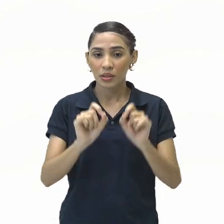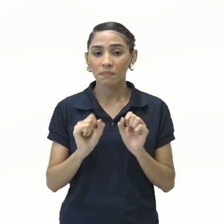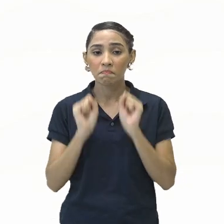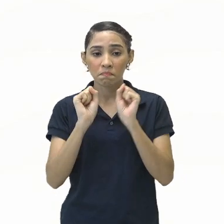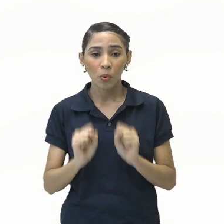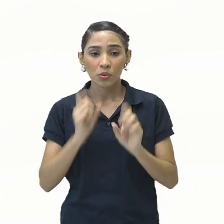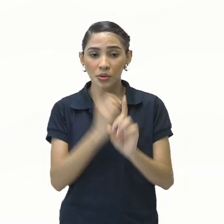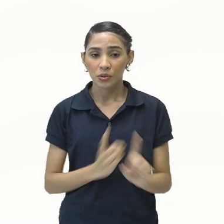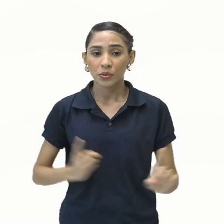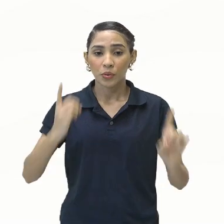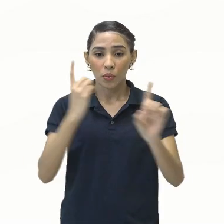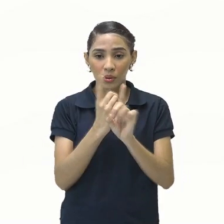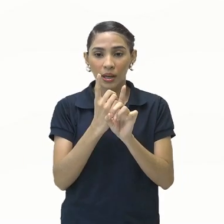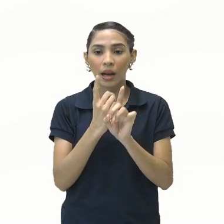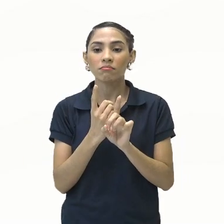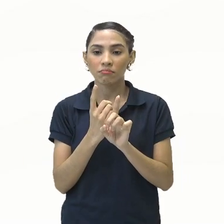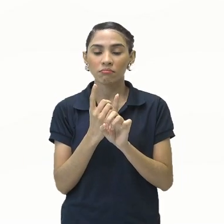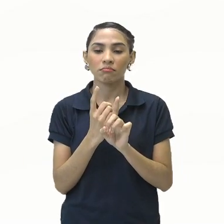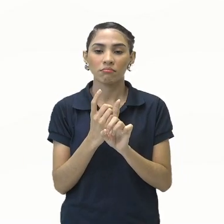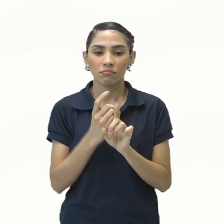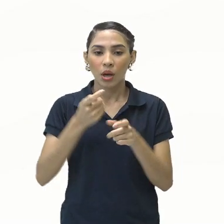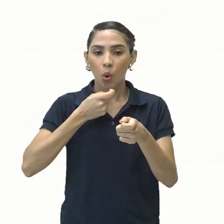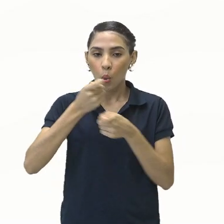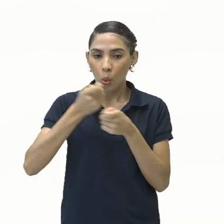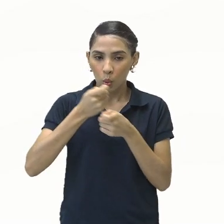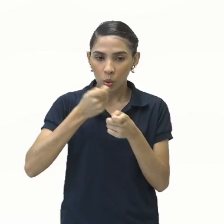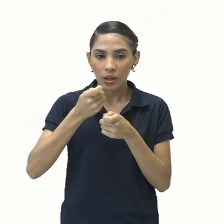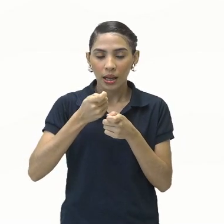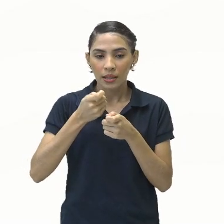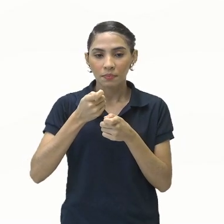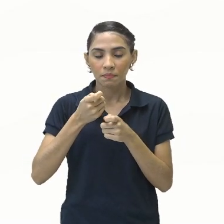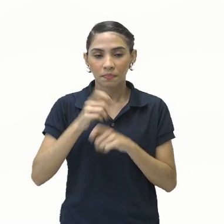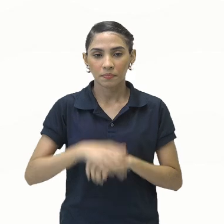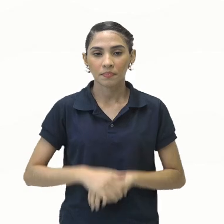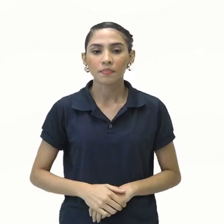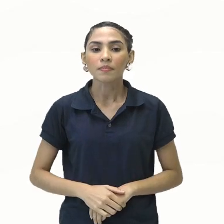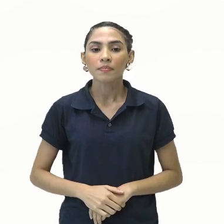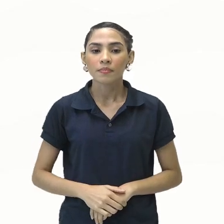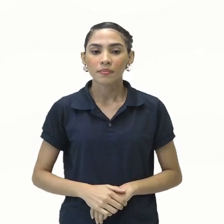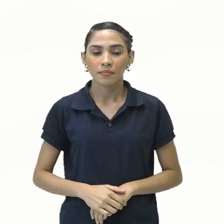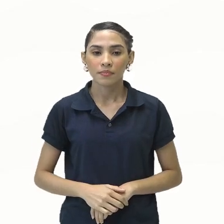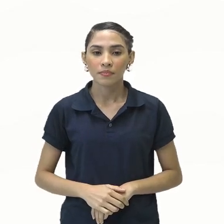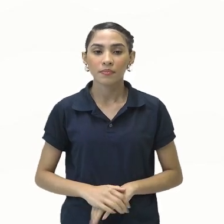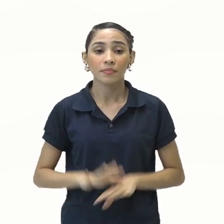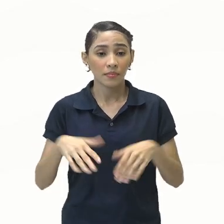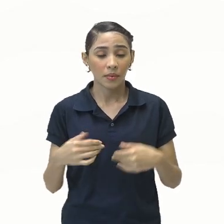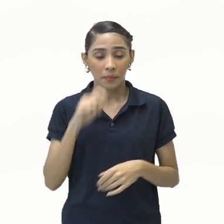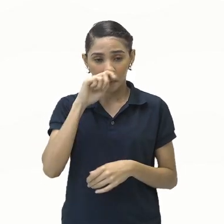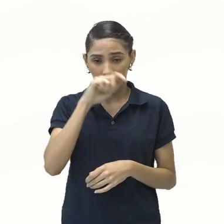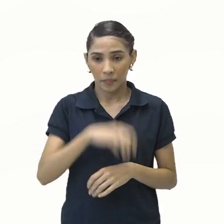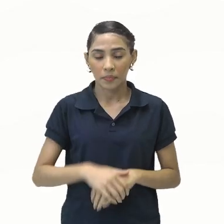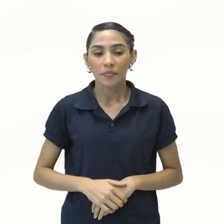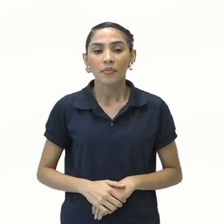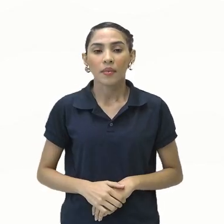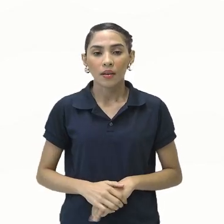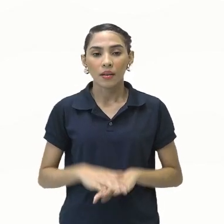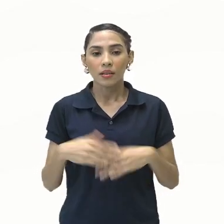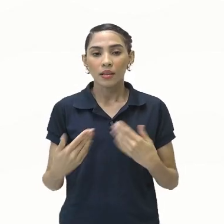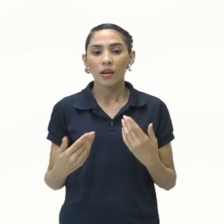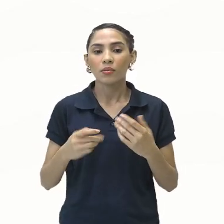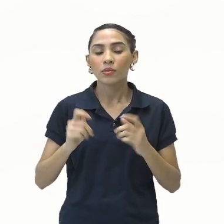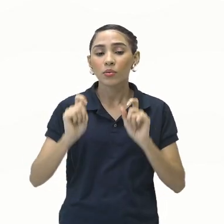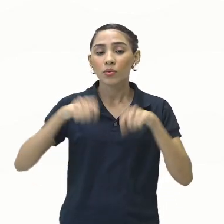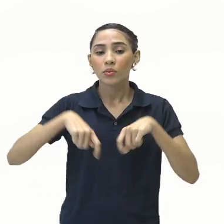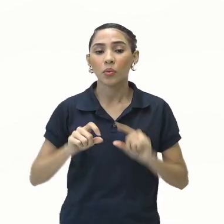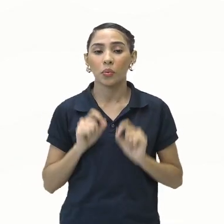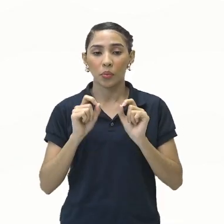ser encontrada essas áreas que foram manipuladas, né, essas áreas que foram ali, os chamados solos antropogênicos, né, solos que